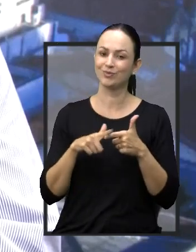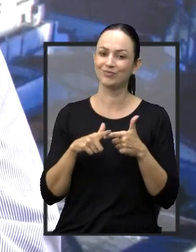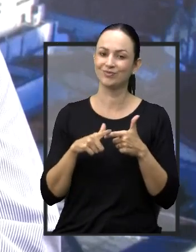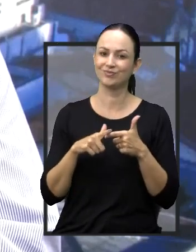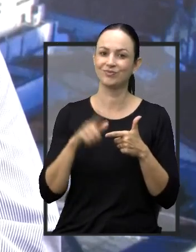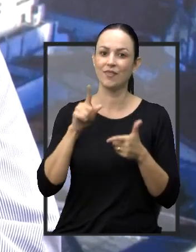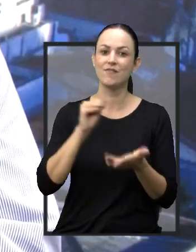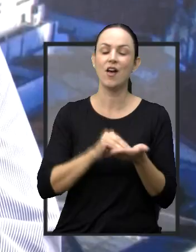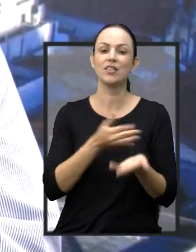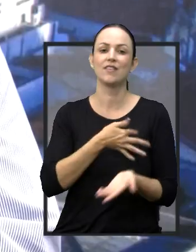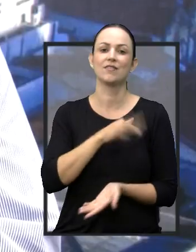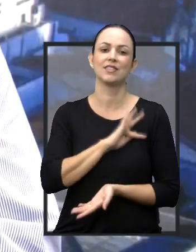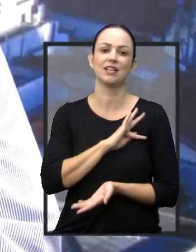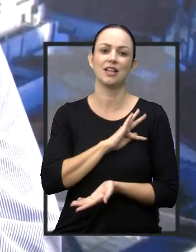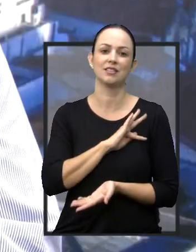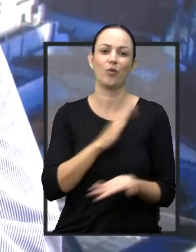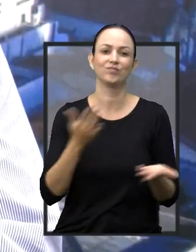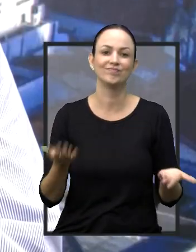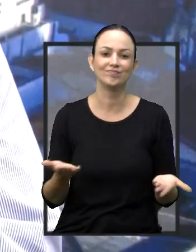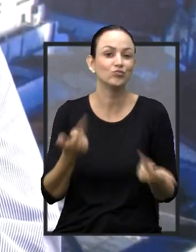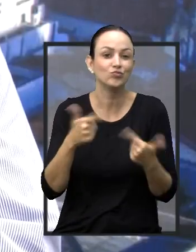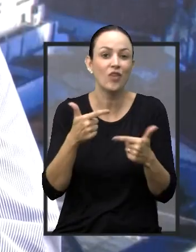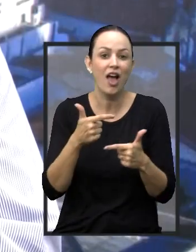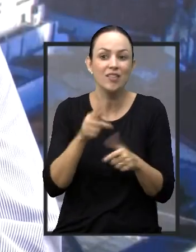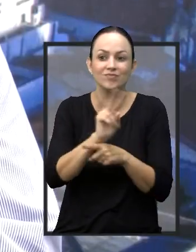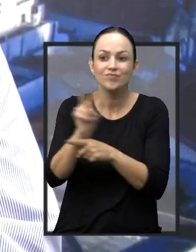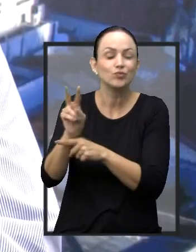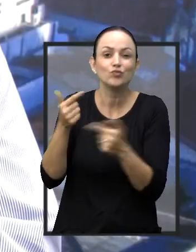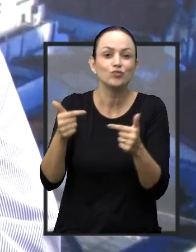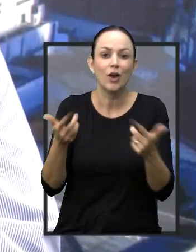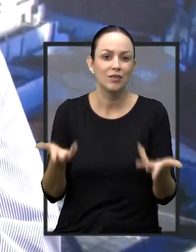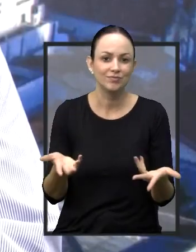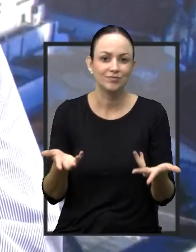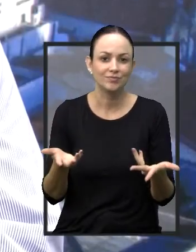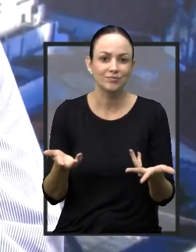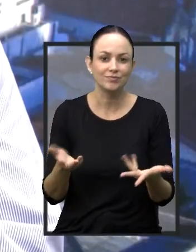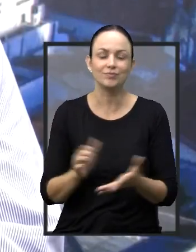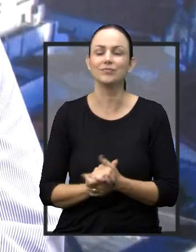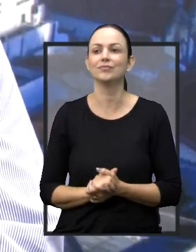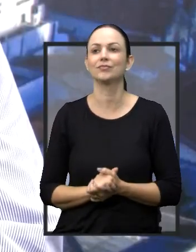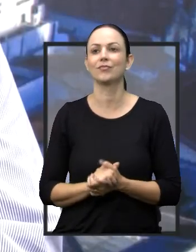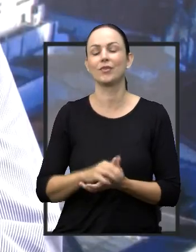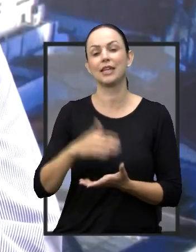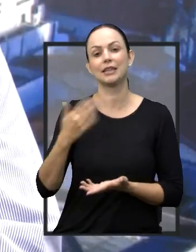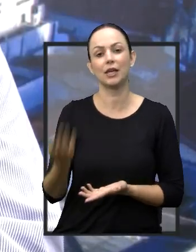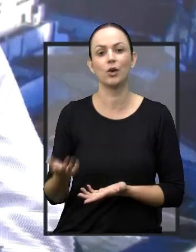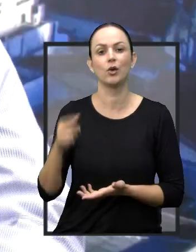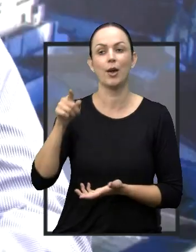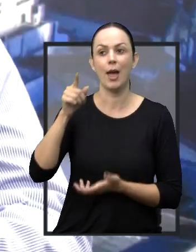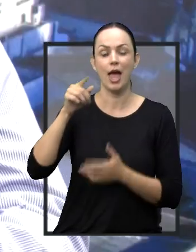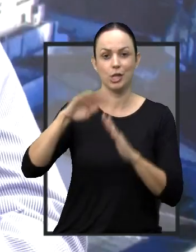falta de fiscalização, né? Então, de fato, houve, pelo menos aqui